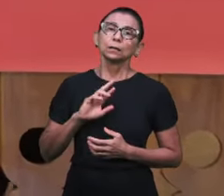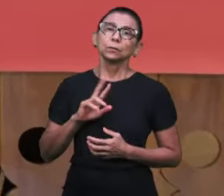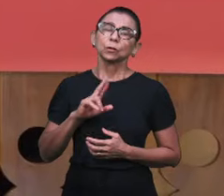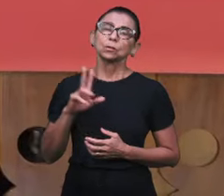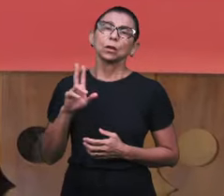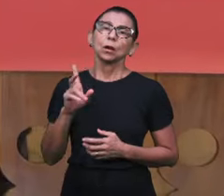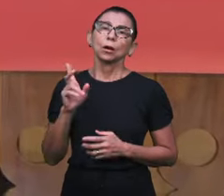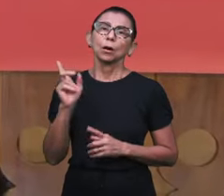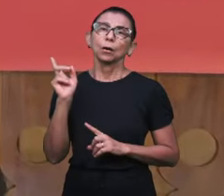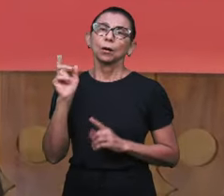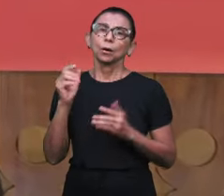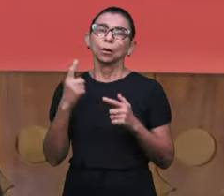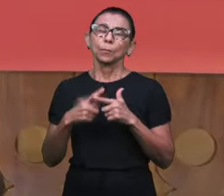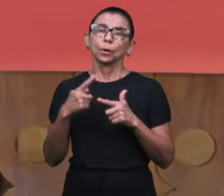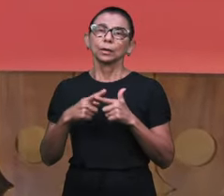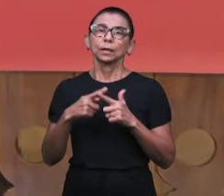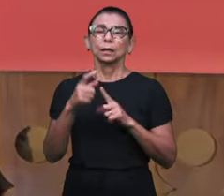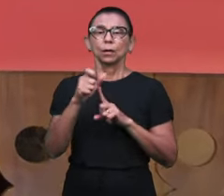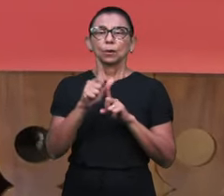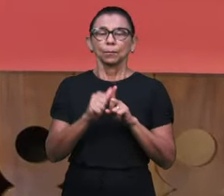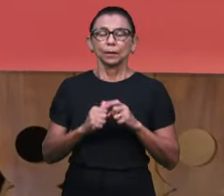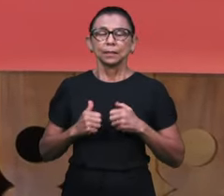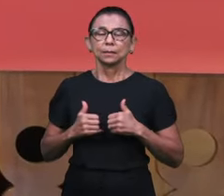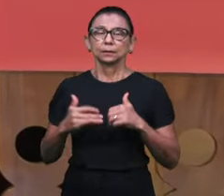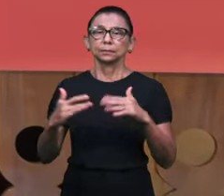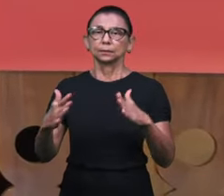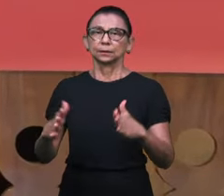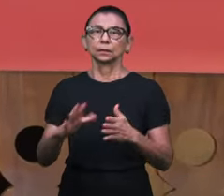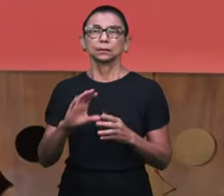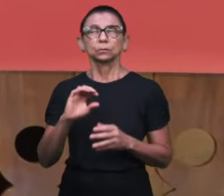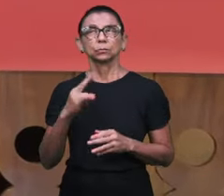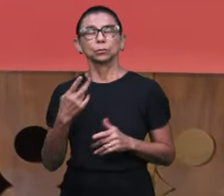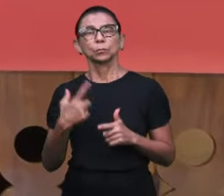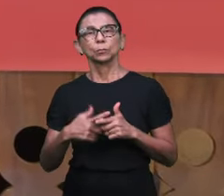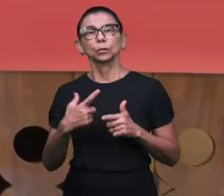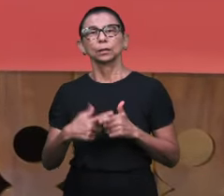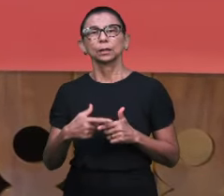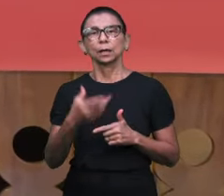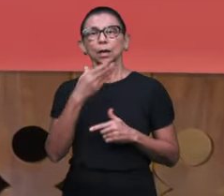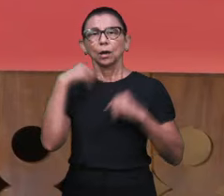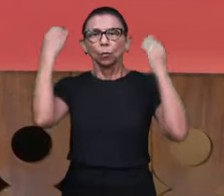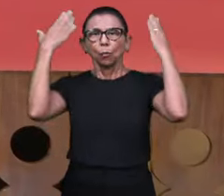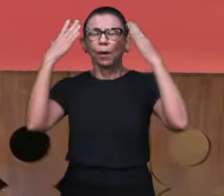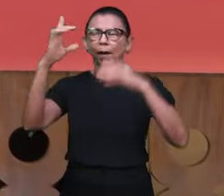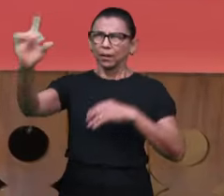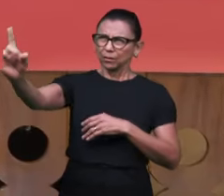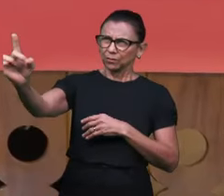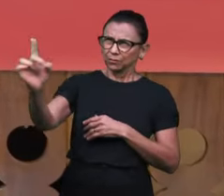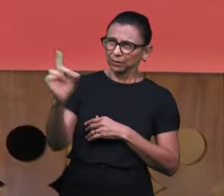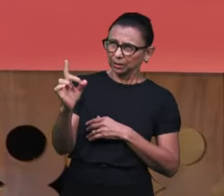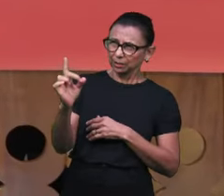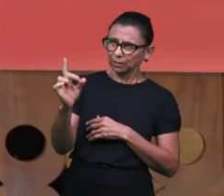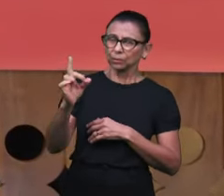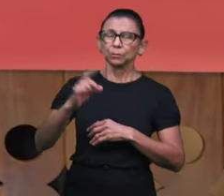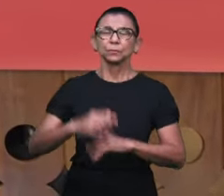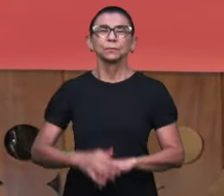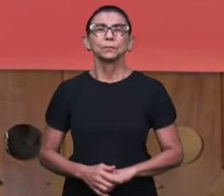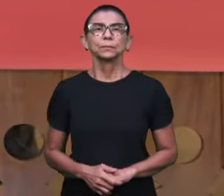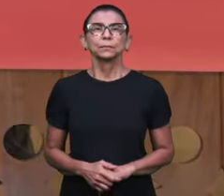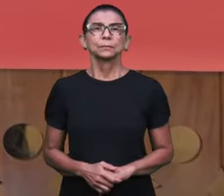vindo, mas quando eles entravam numa batalha, então o povo, o exército de